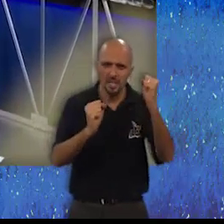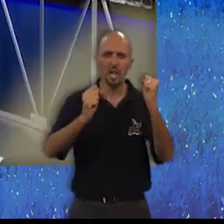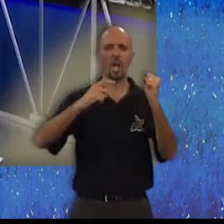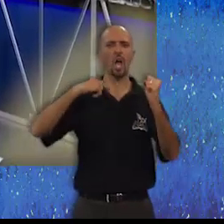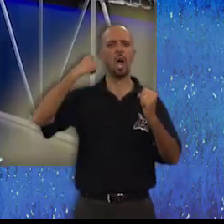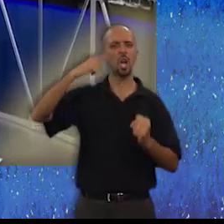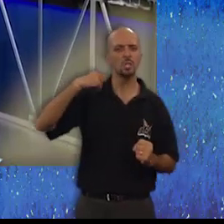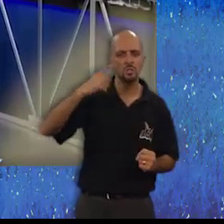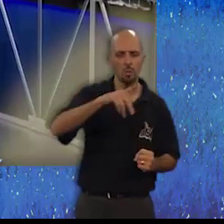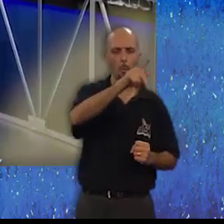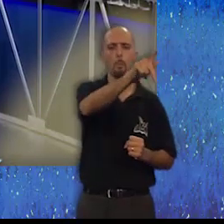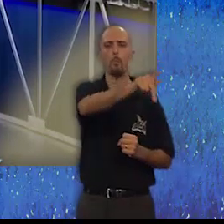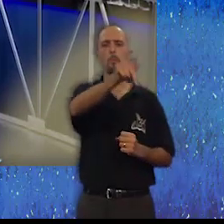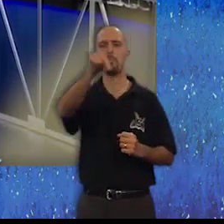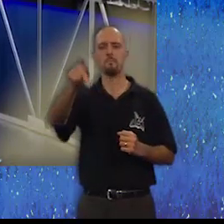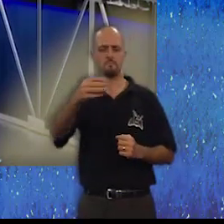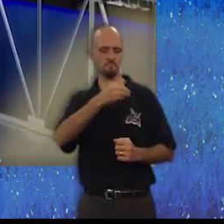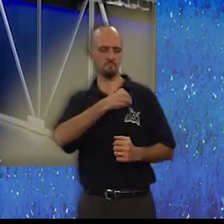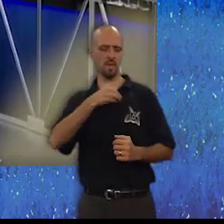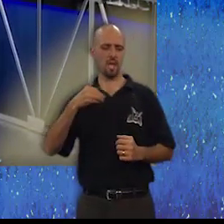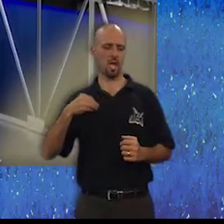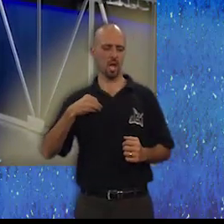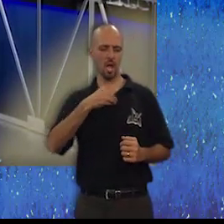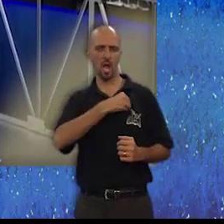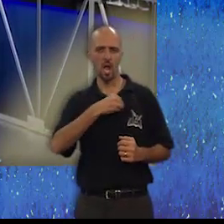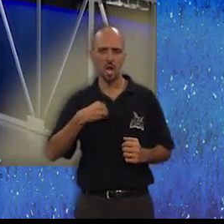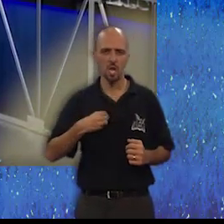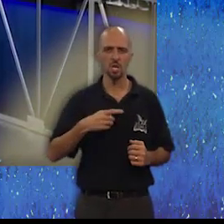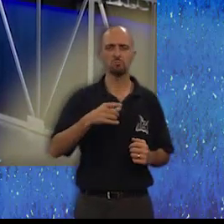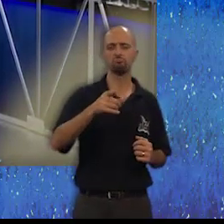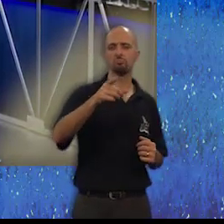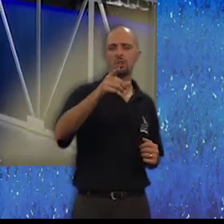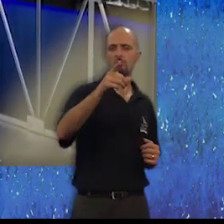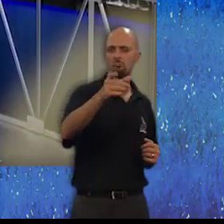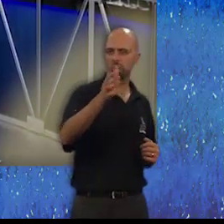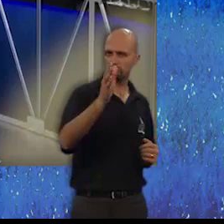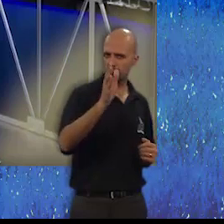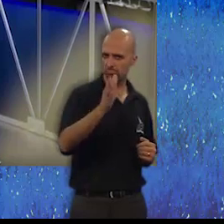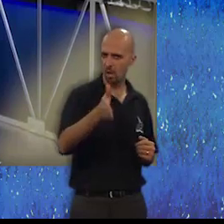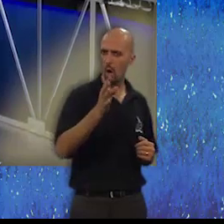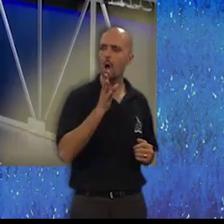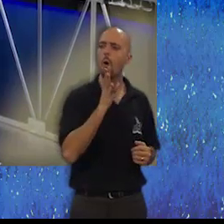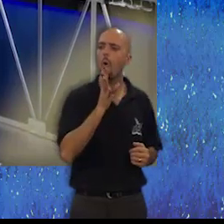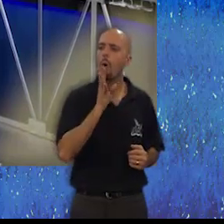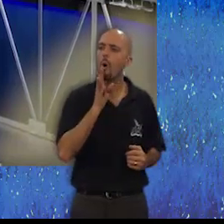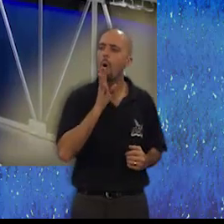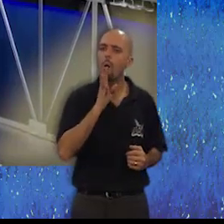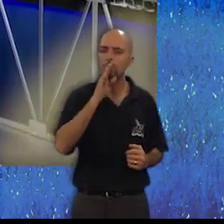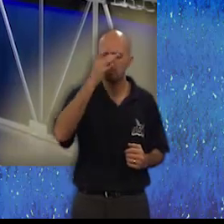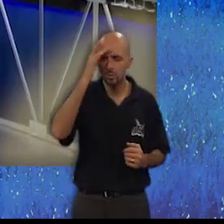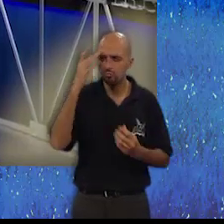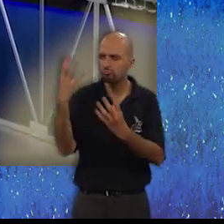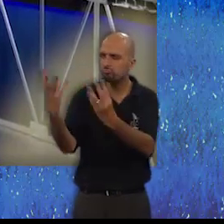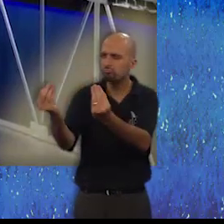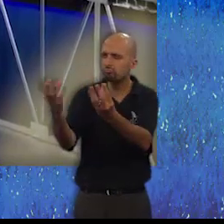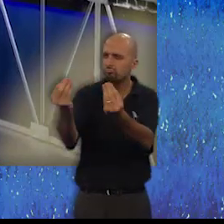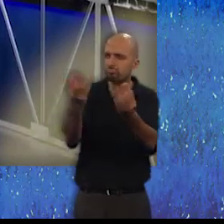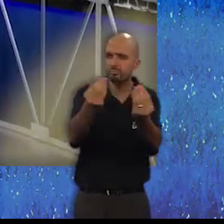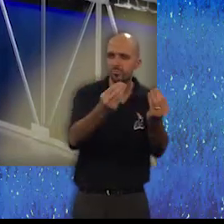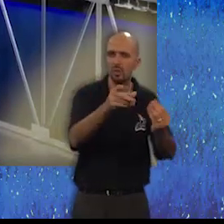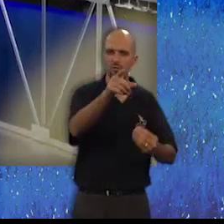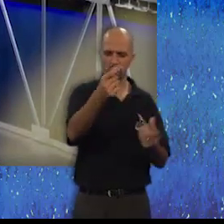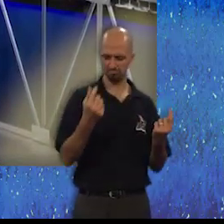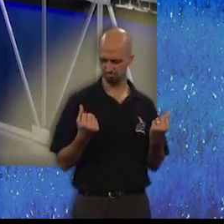advogado, você que é um professor, você que é um médico, você que tem uma influência através do seu trabalho, você que é rico, ou você